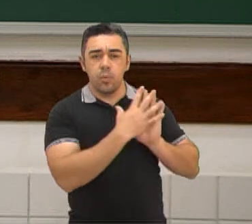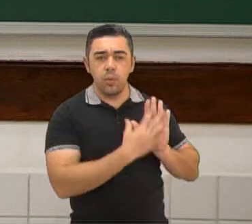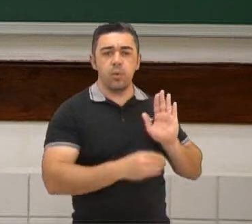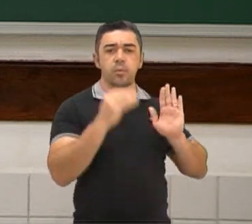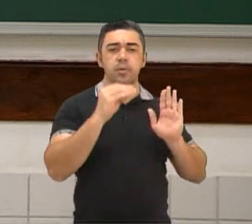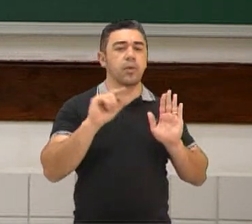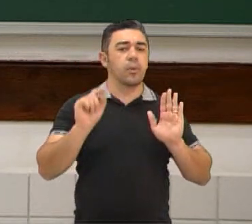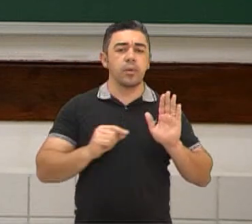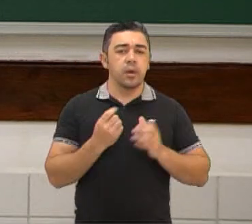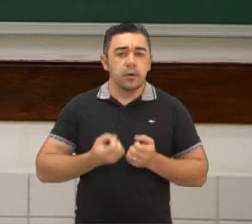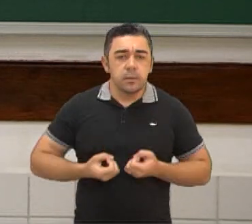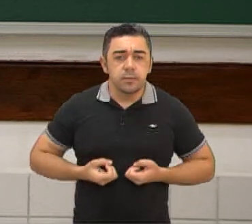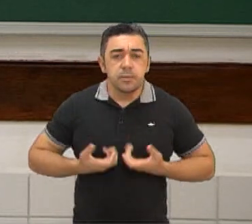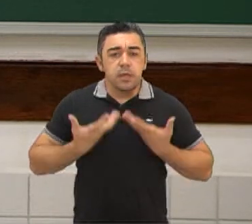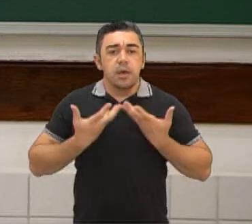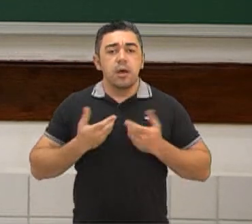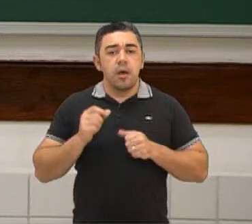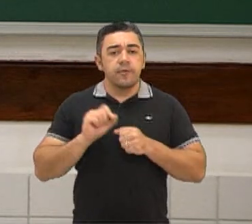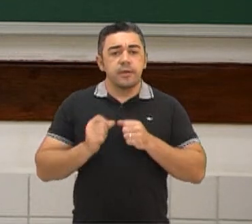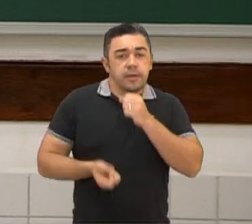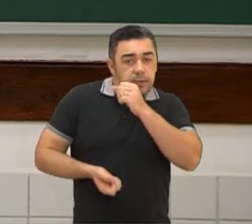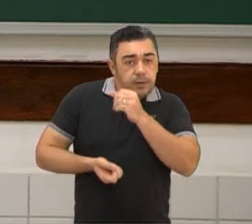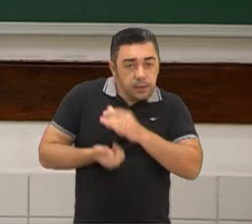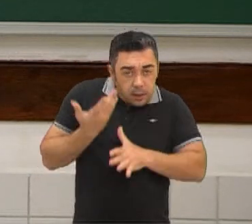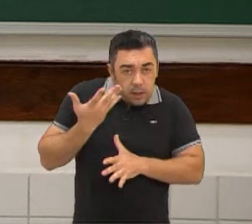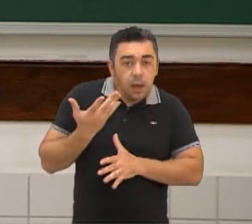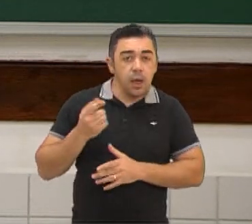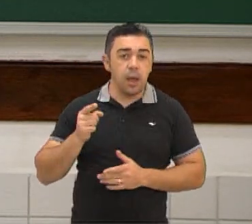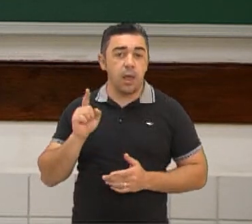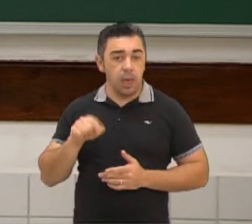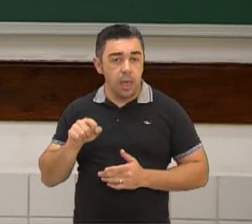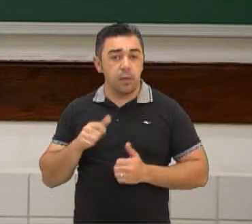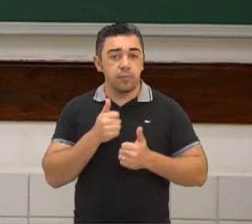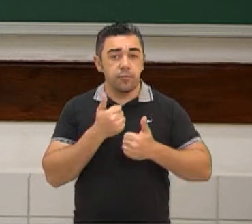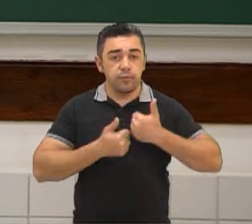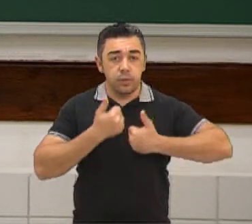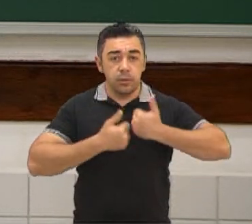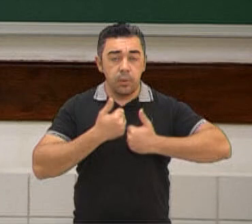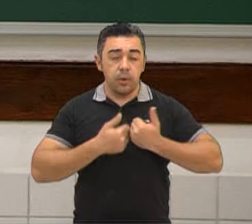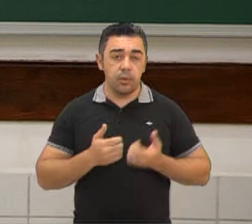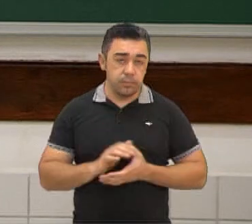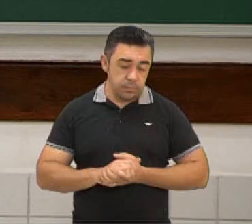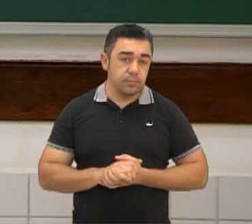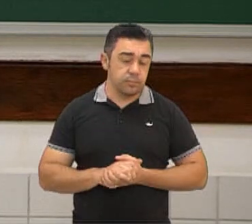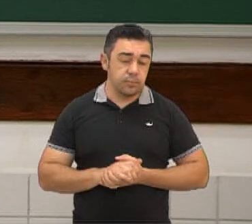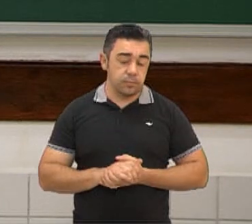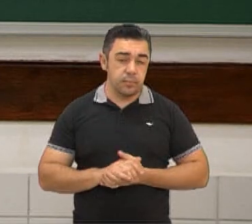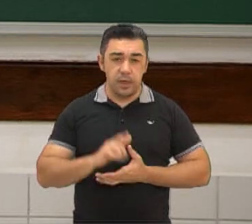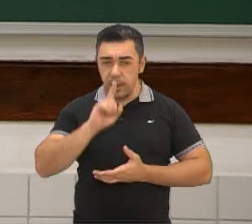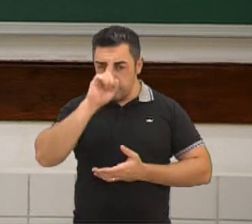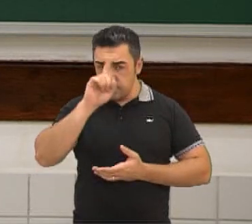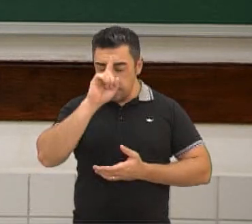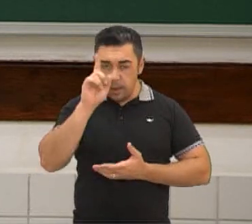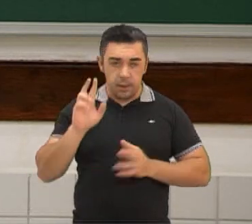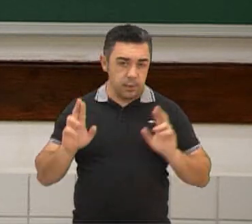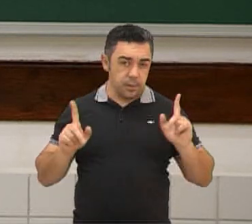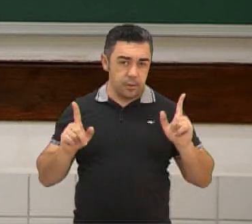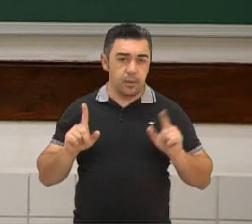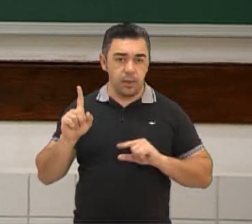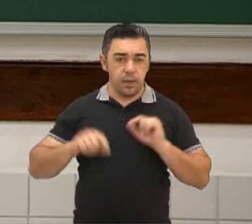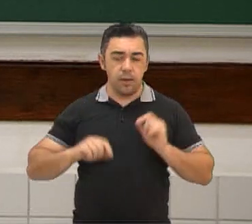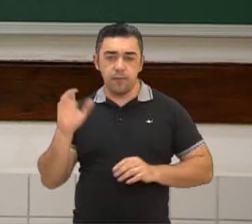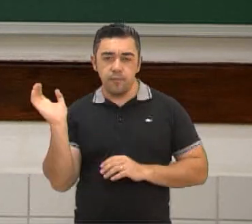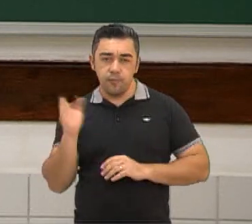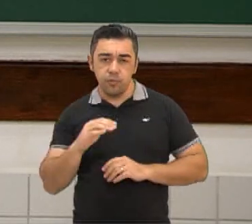de inspiração para a criação do polo aquático foi o futebol. Era uma ideia meio louca de